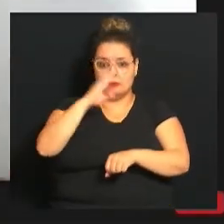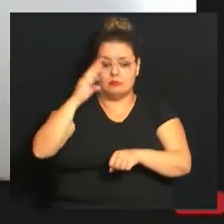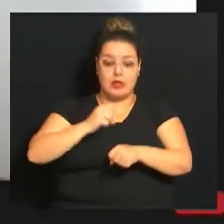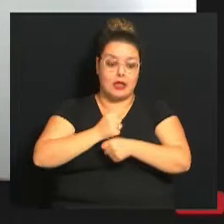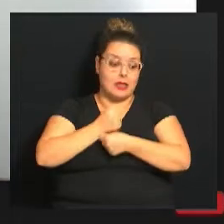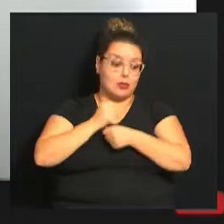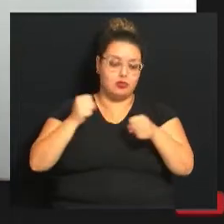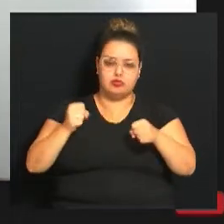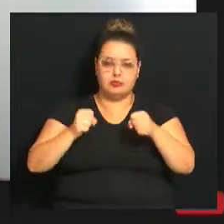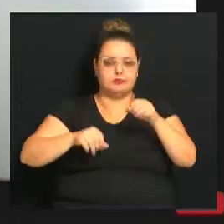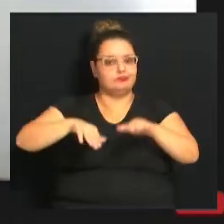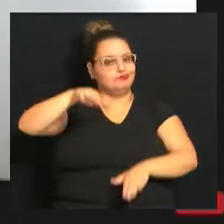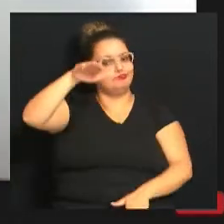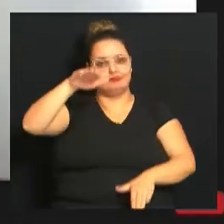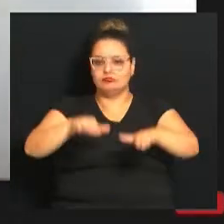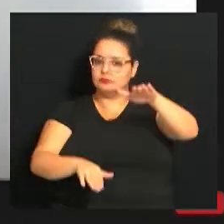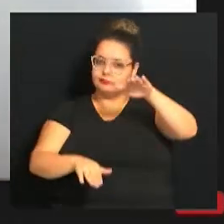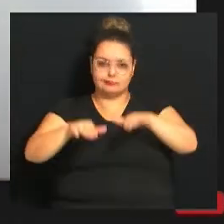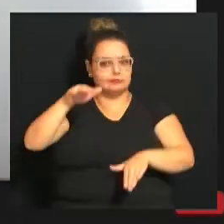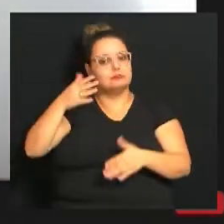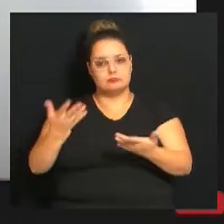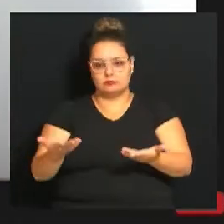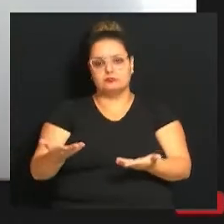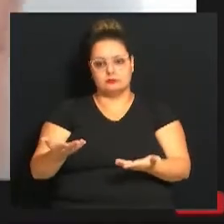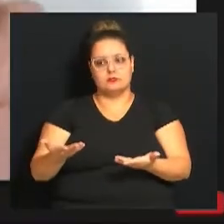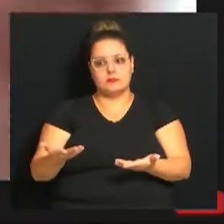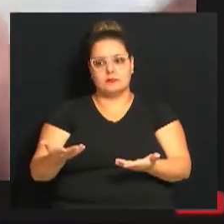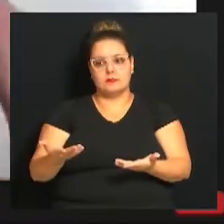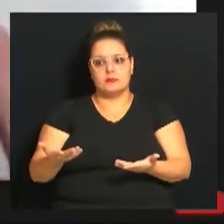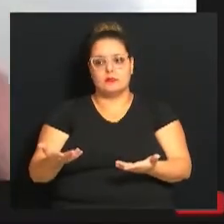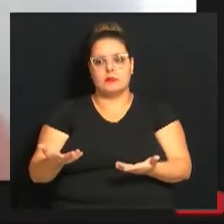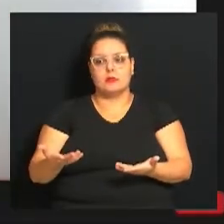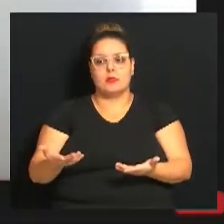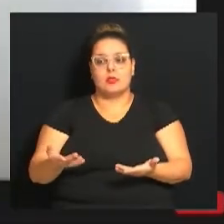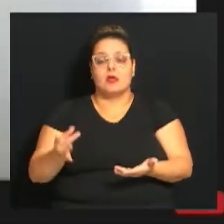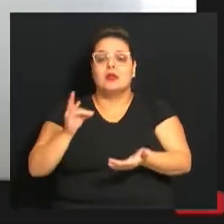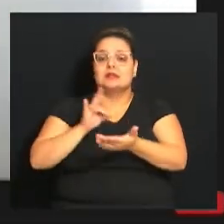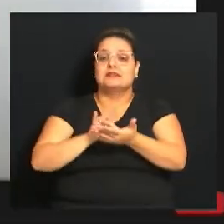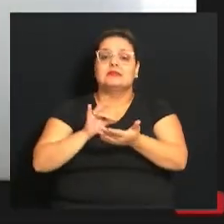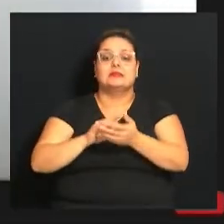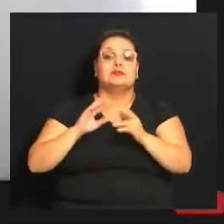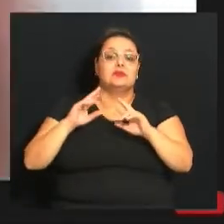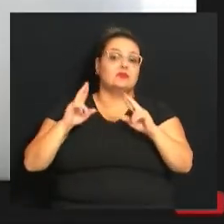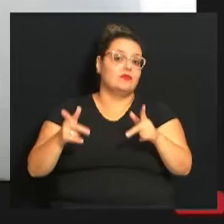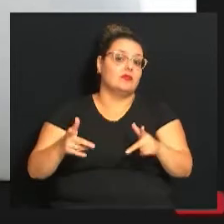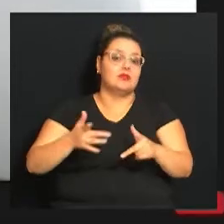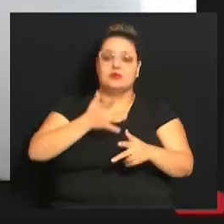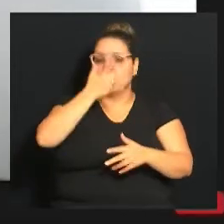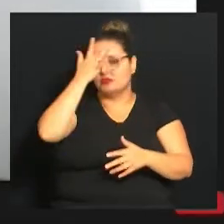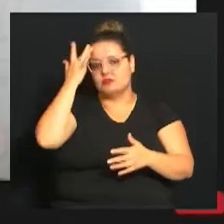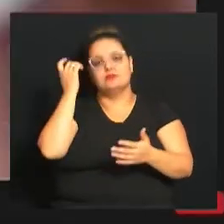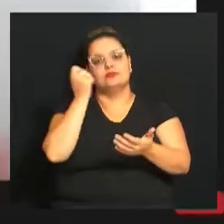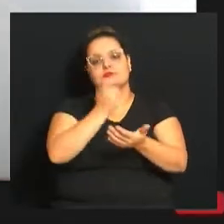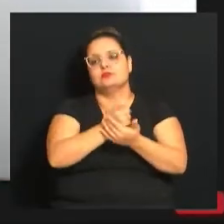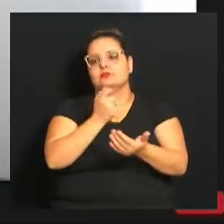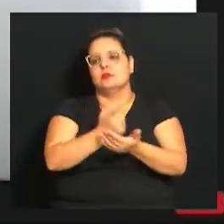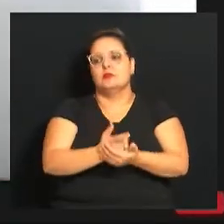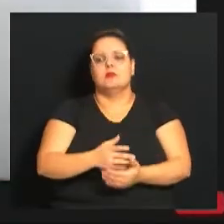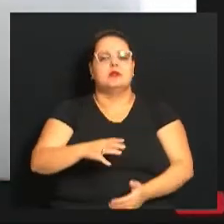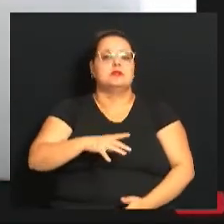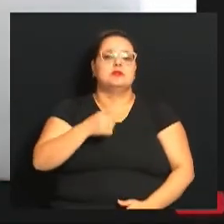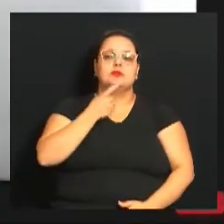desigual. Então, o Brasil ele tem diferentes realidades de consumo, né? Então, uma cidade como Campinas,